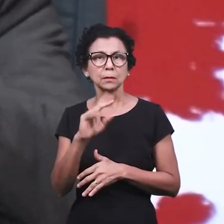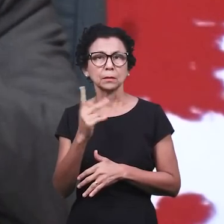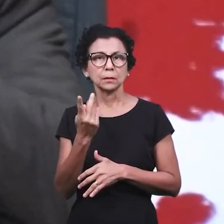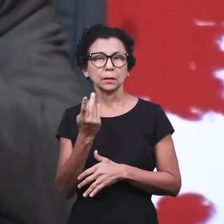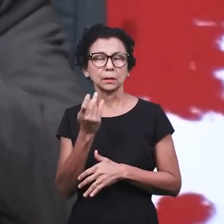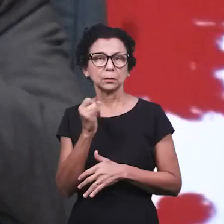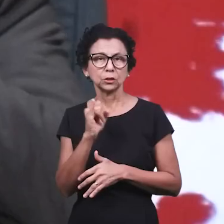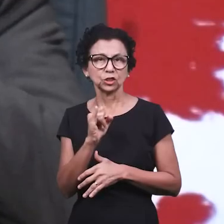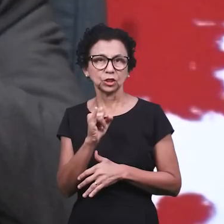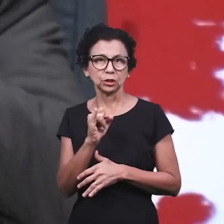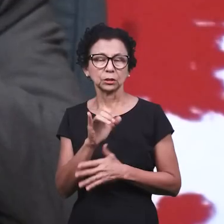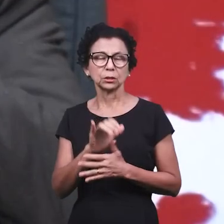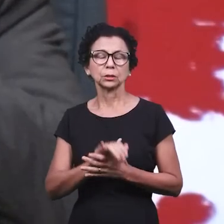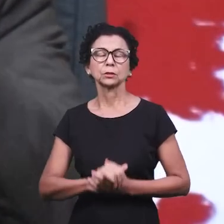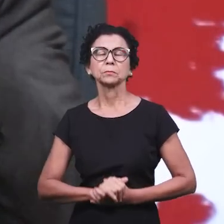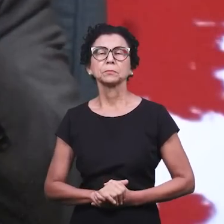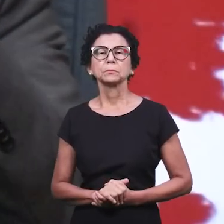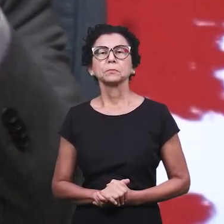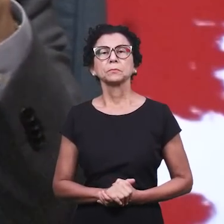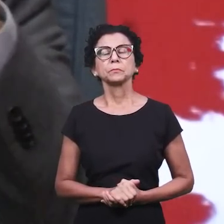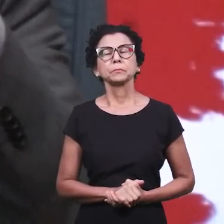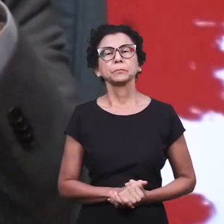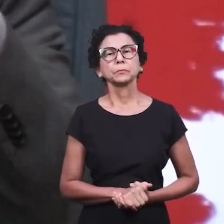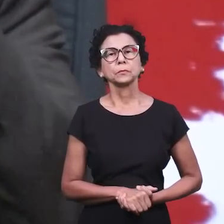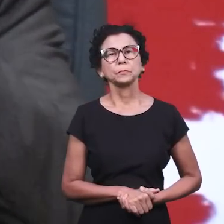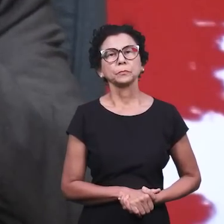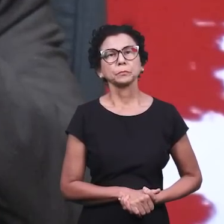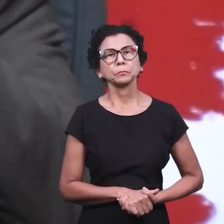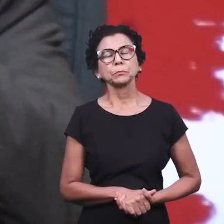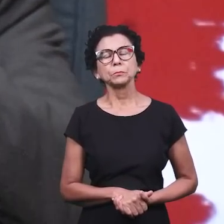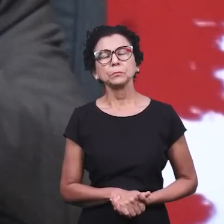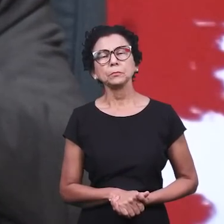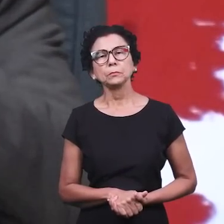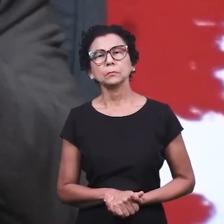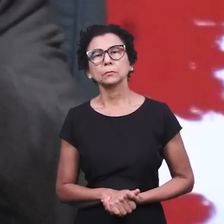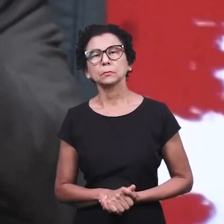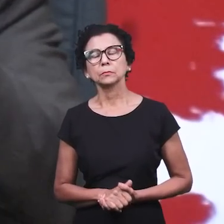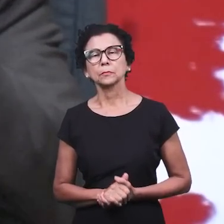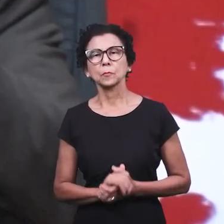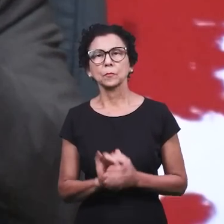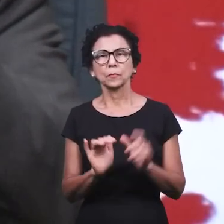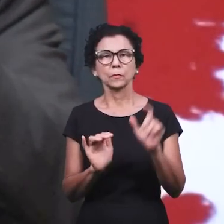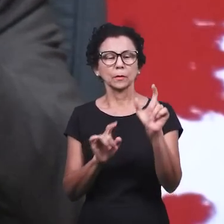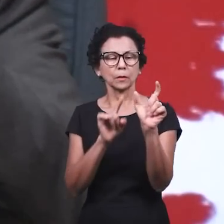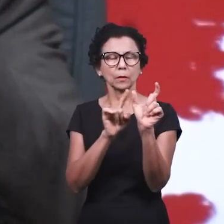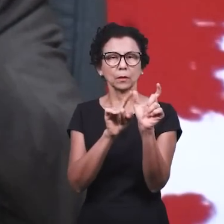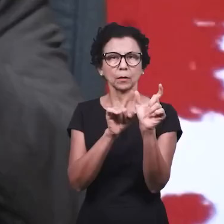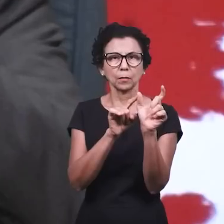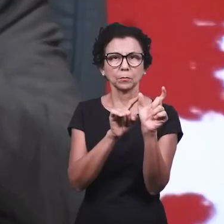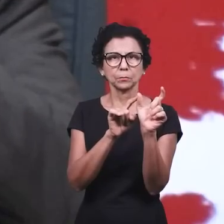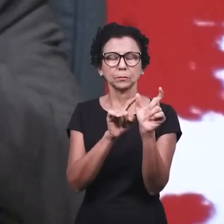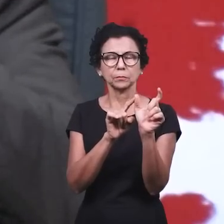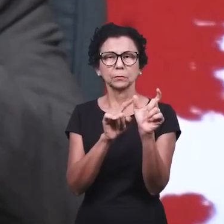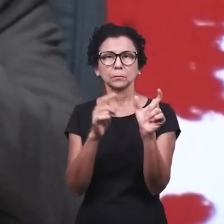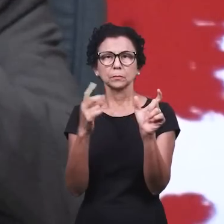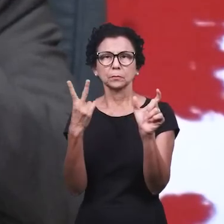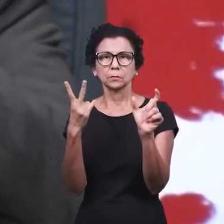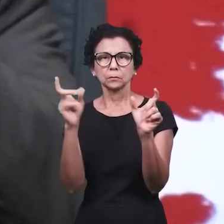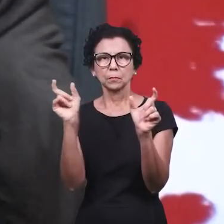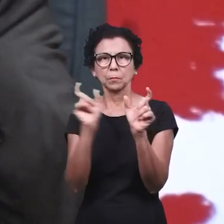No princípio, essa expressão Bereshit, também nela é uma